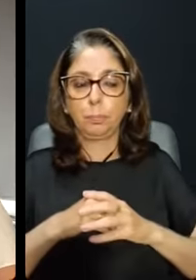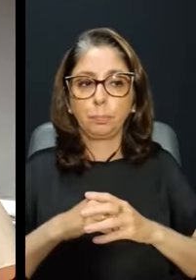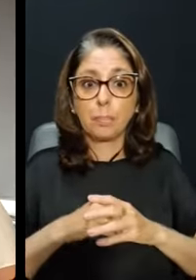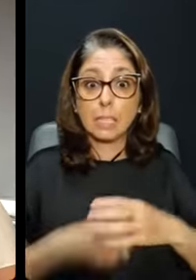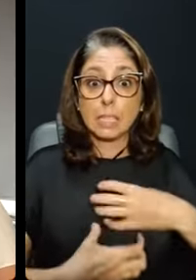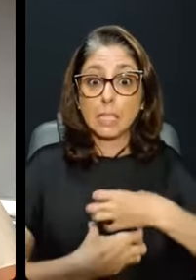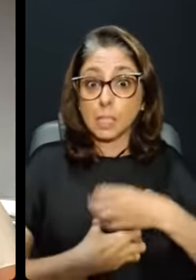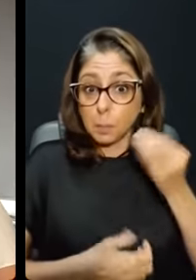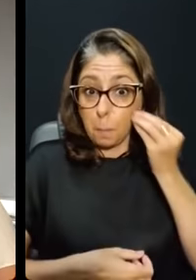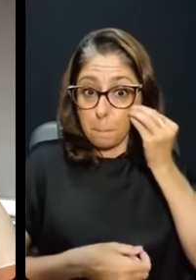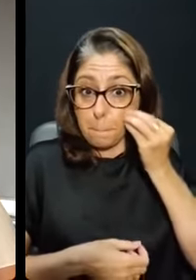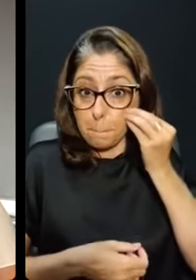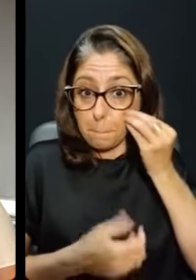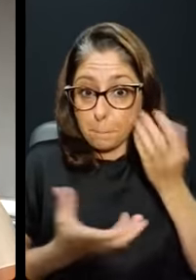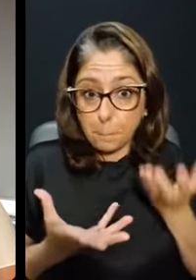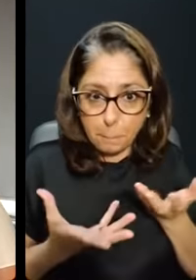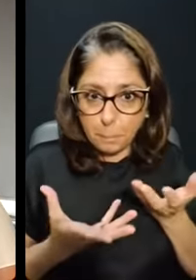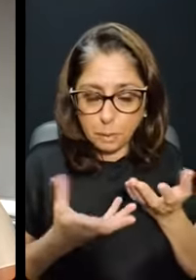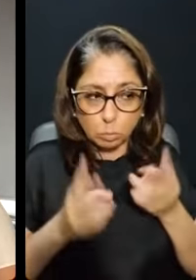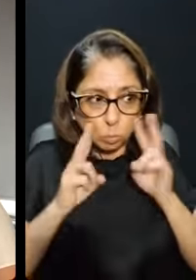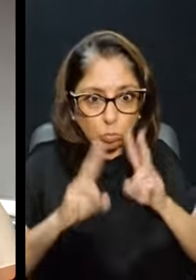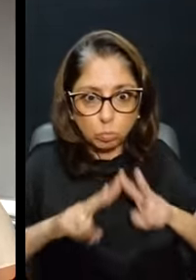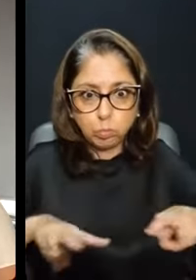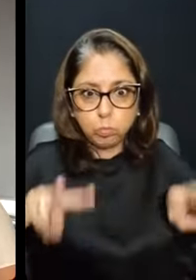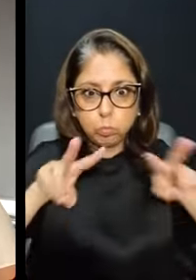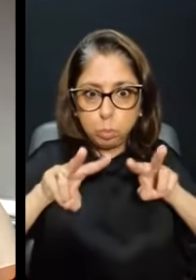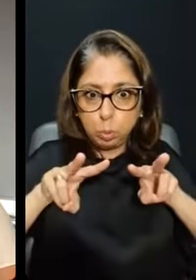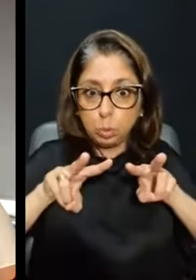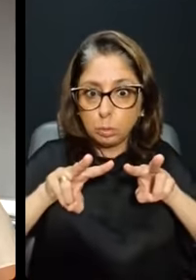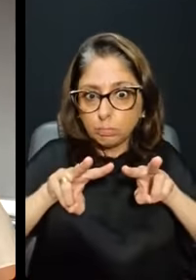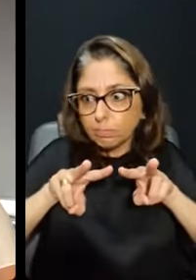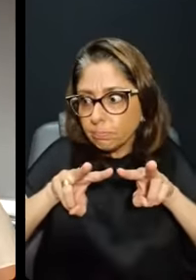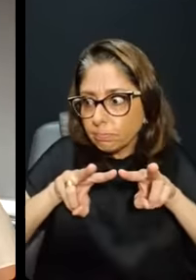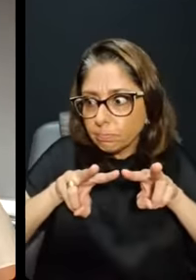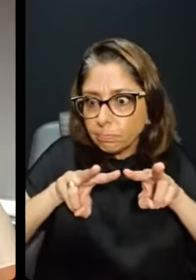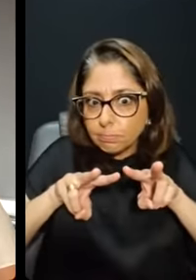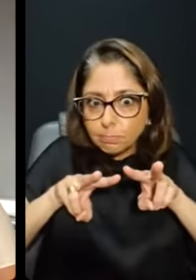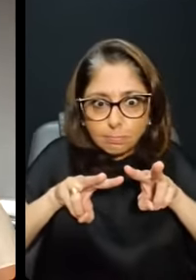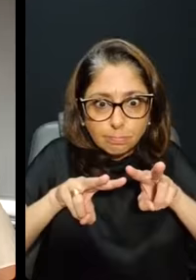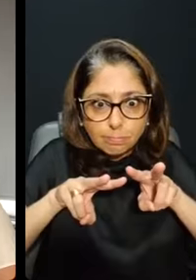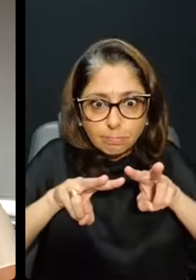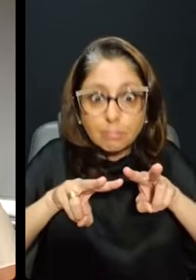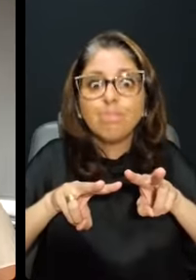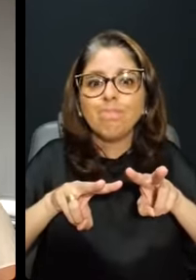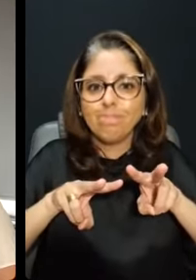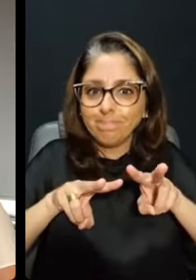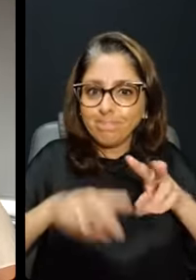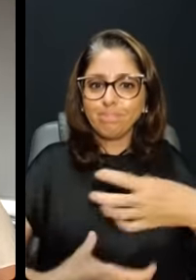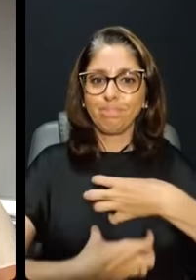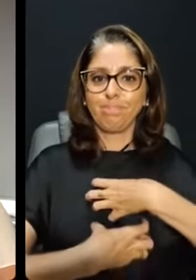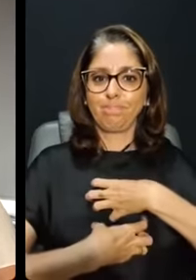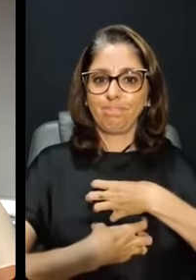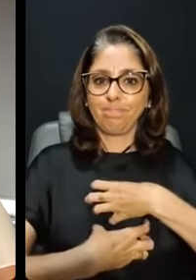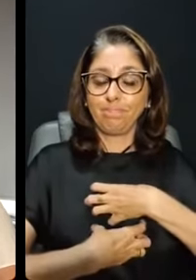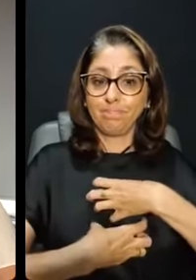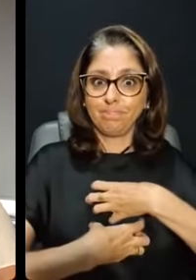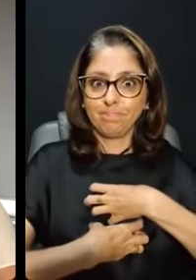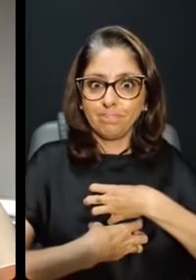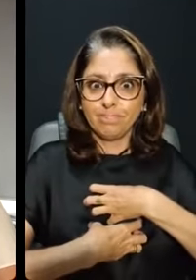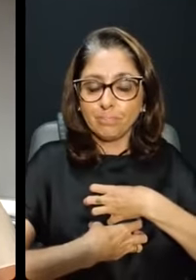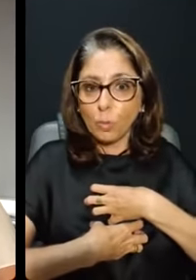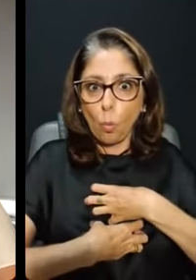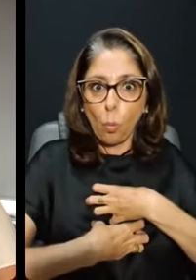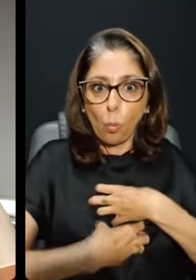pessoas irem assistir, mas mais do que isso, estarem ali podendo experimentar, estar naquele lugar de uma